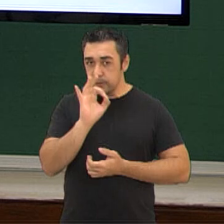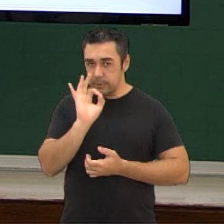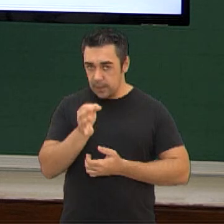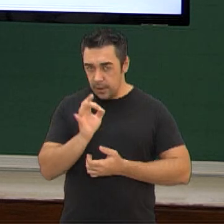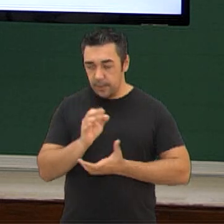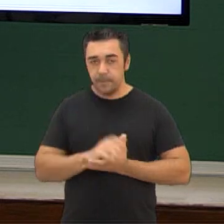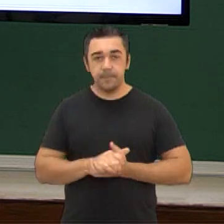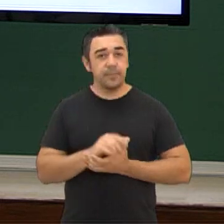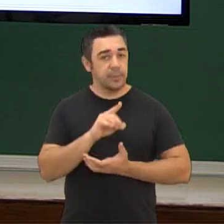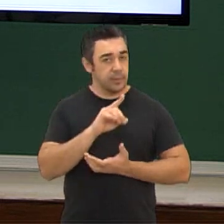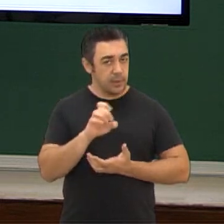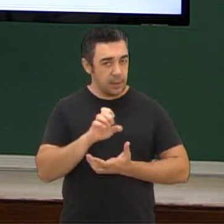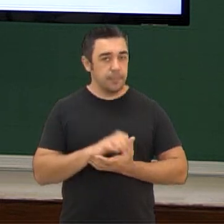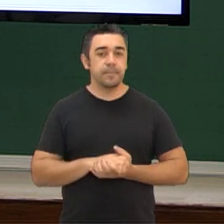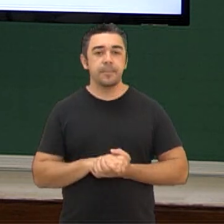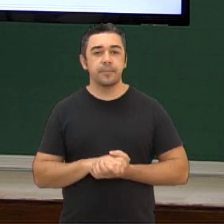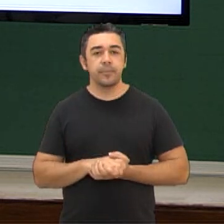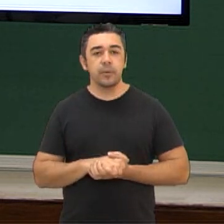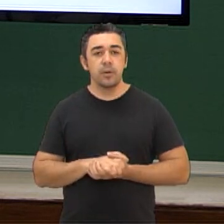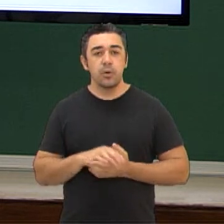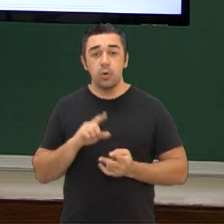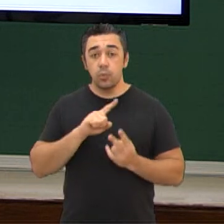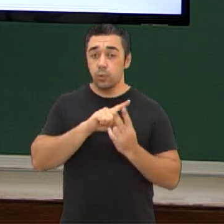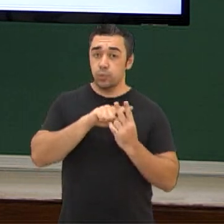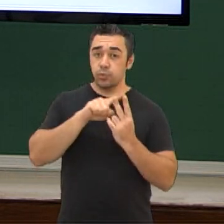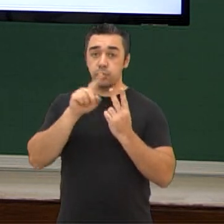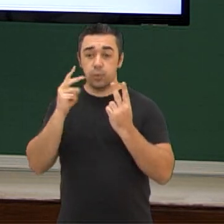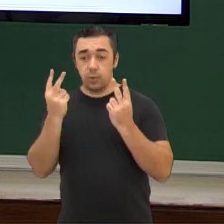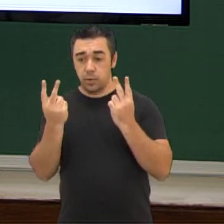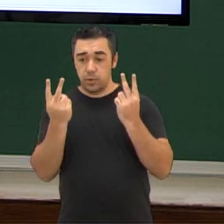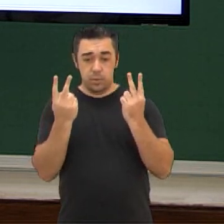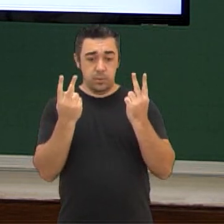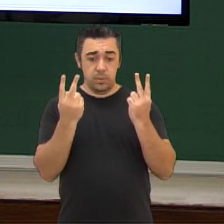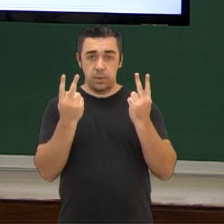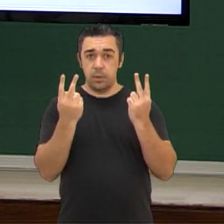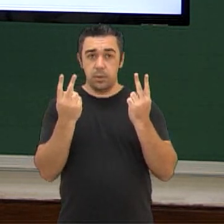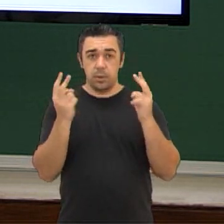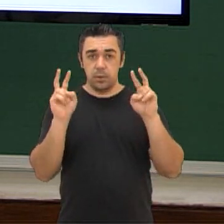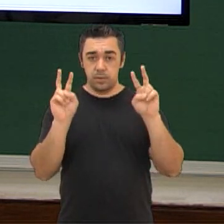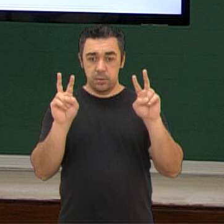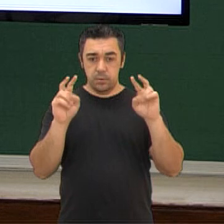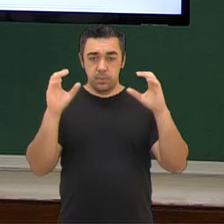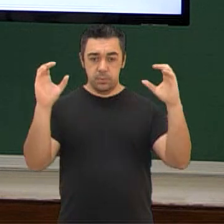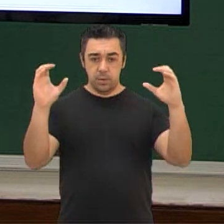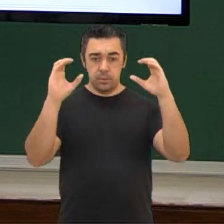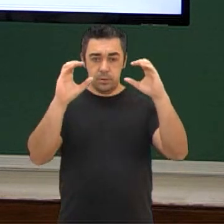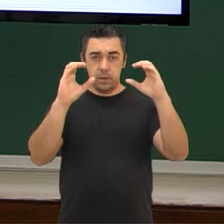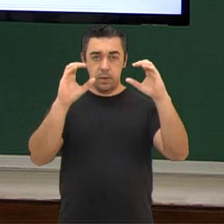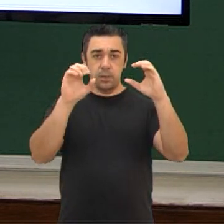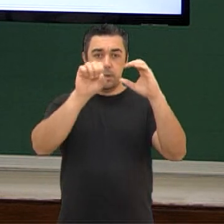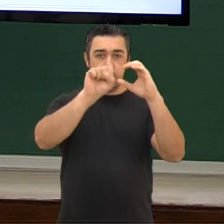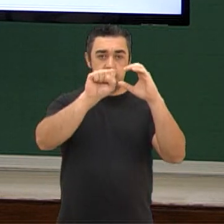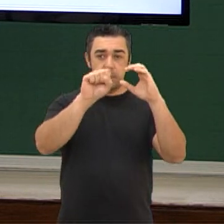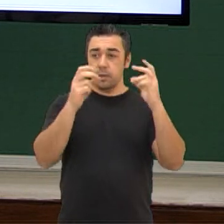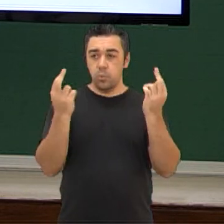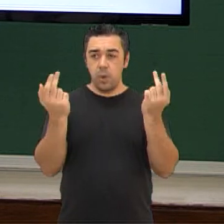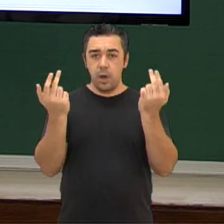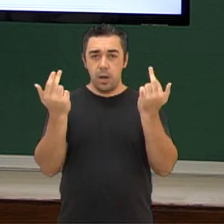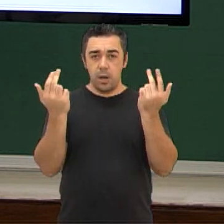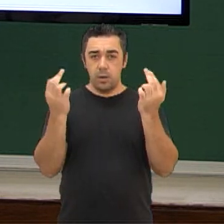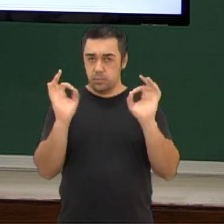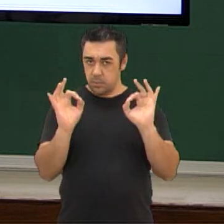certo? De os dois radicais, tanto do lado direito quanto do lado esquerdo, são